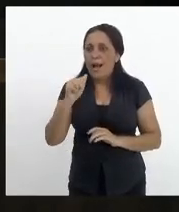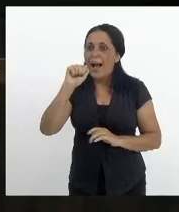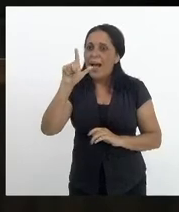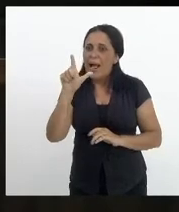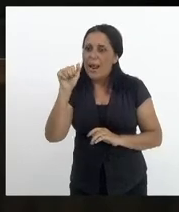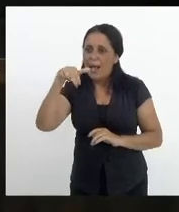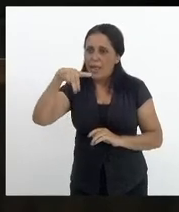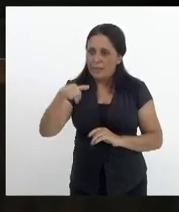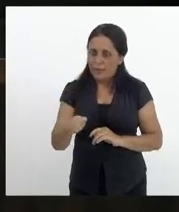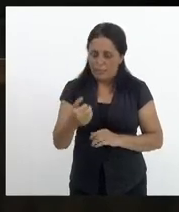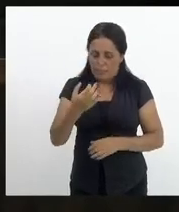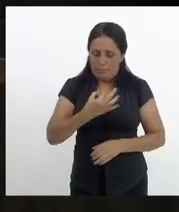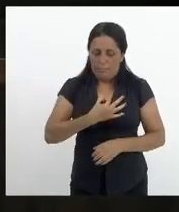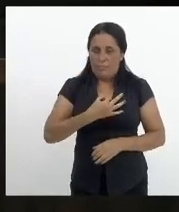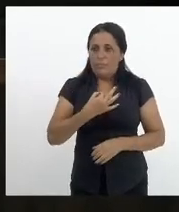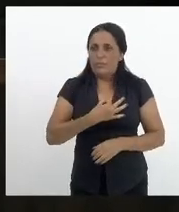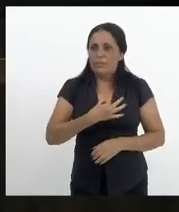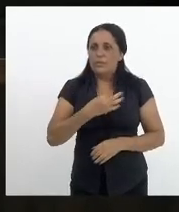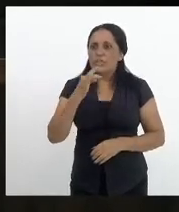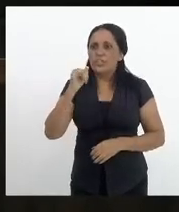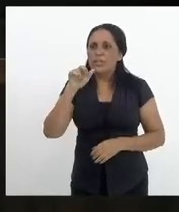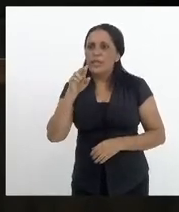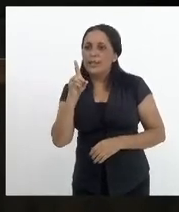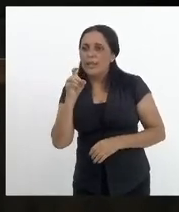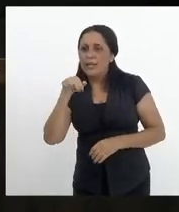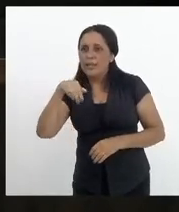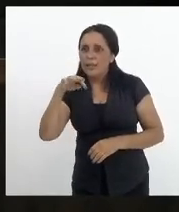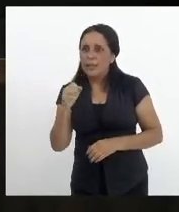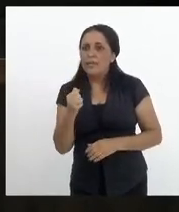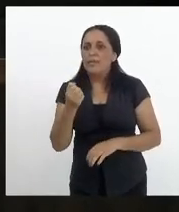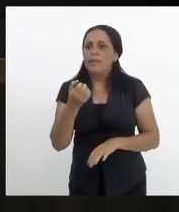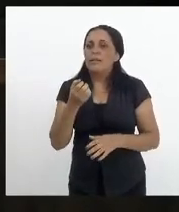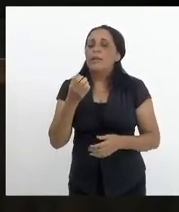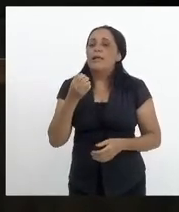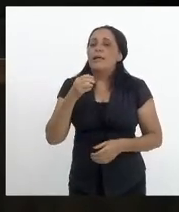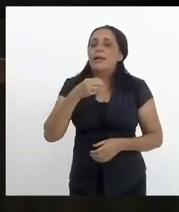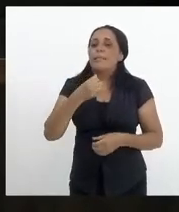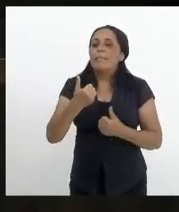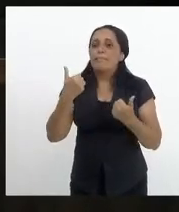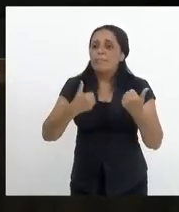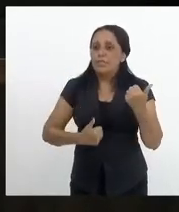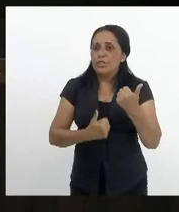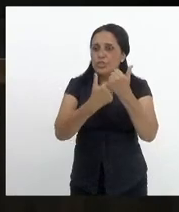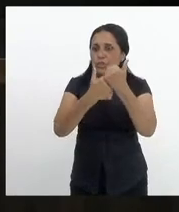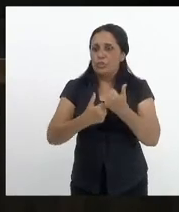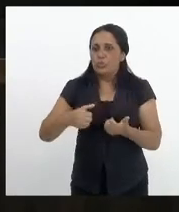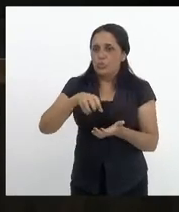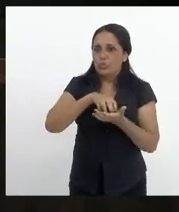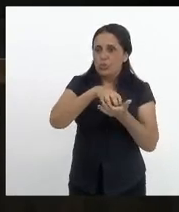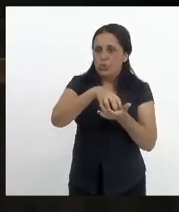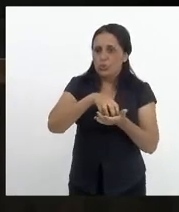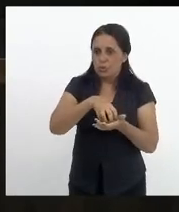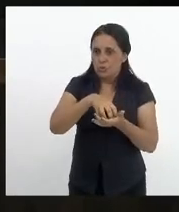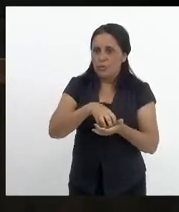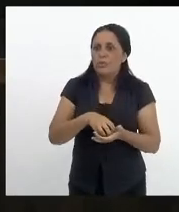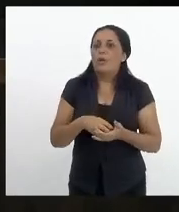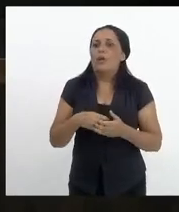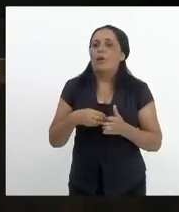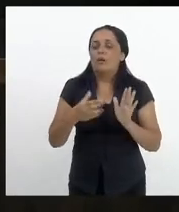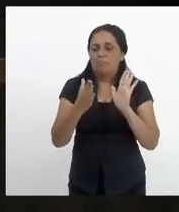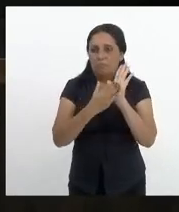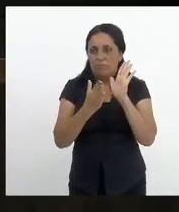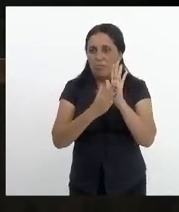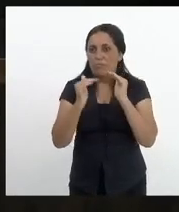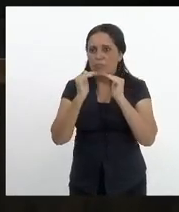Tiradentes, seu respectivo diploma, ao excelentíssimo senhor ministro do Turismo, senhor Gilson Machado. Parecido da Comissão de Normas Internas e Proposições Externas, favorável, relator,